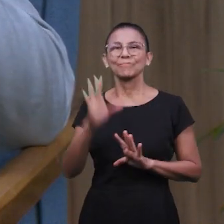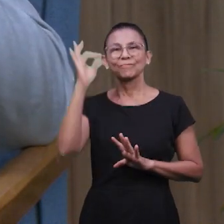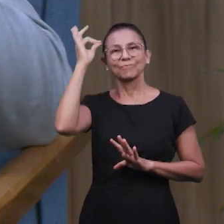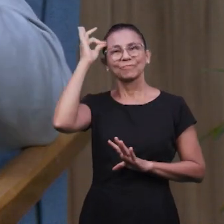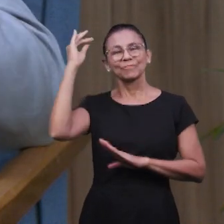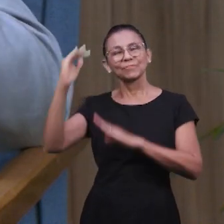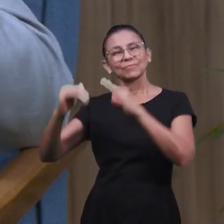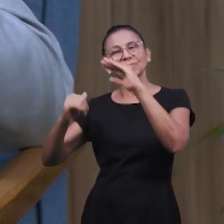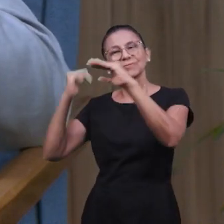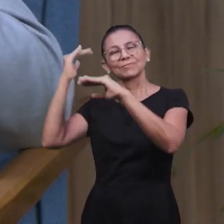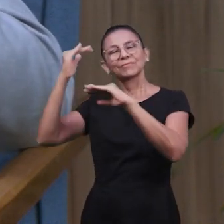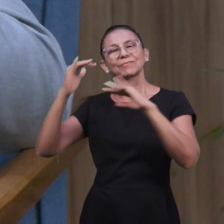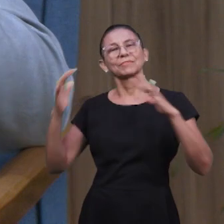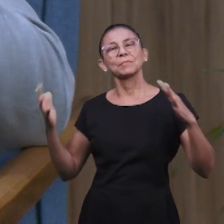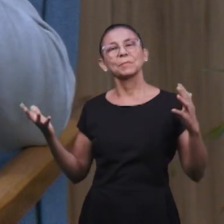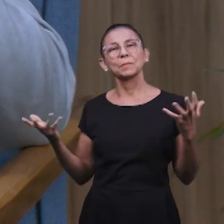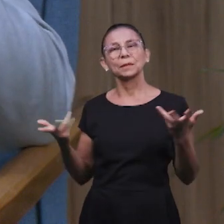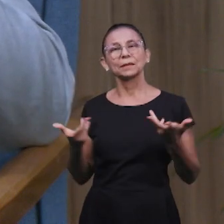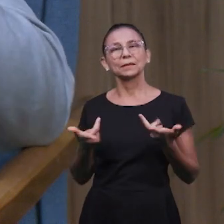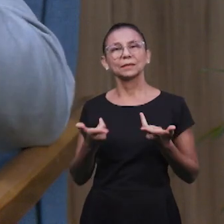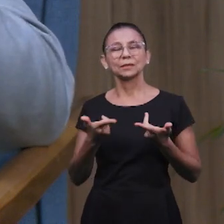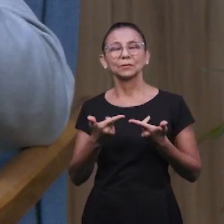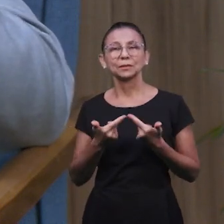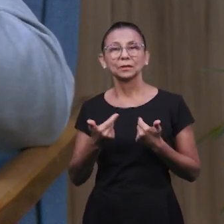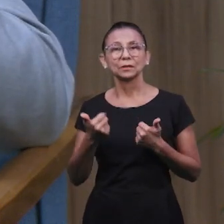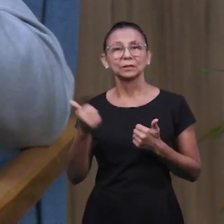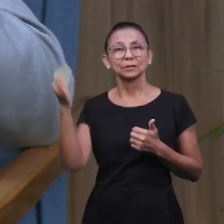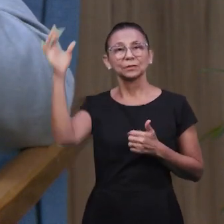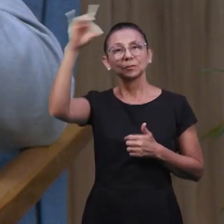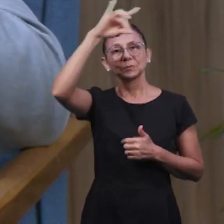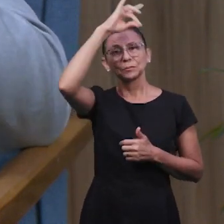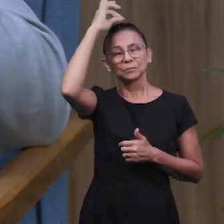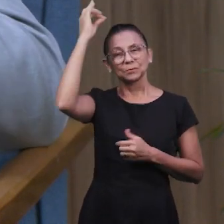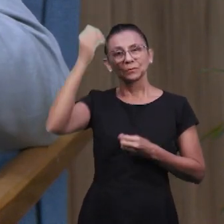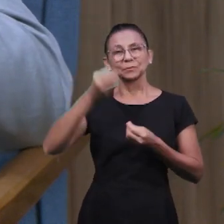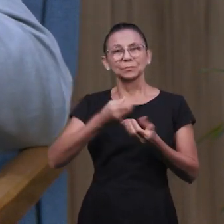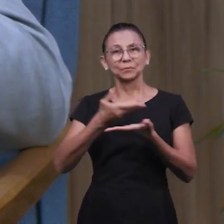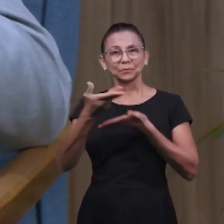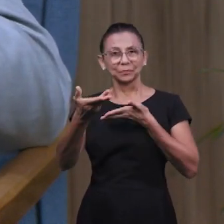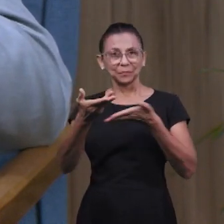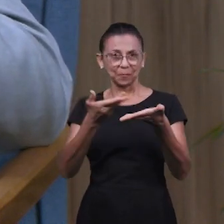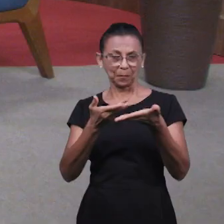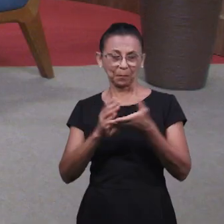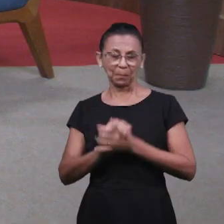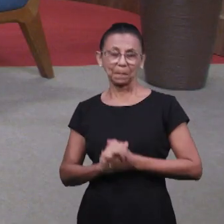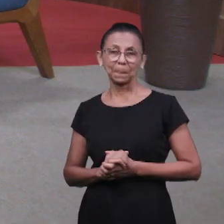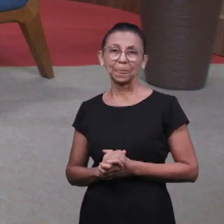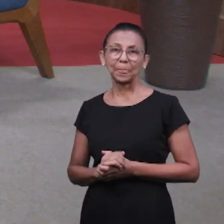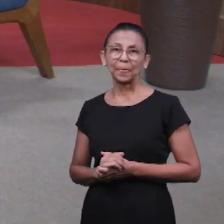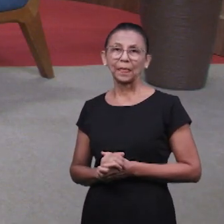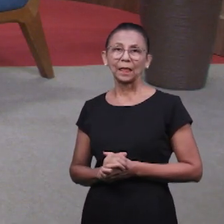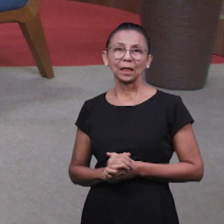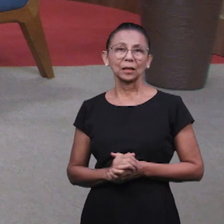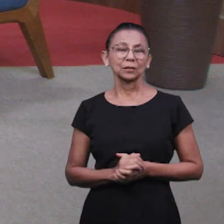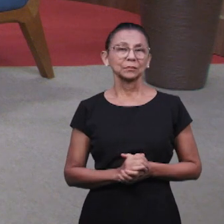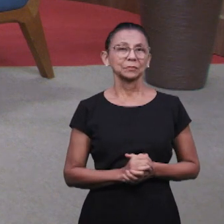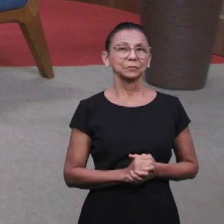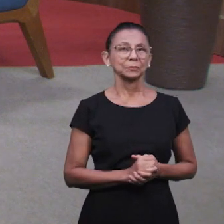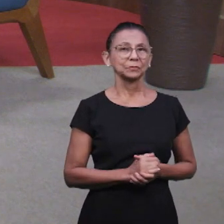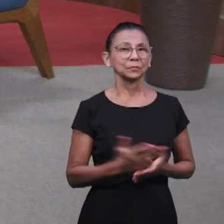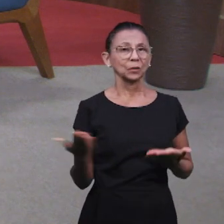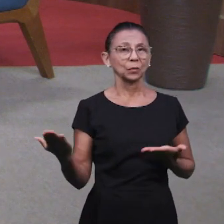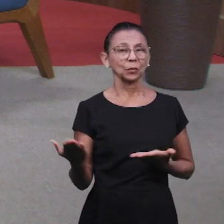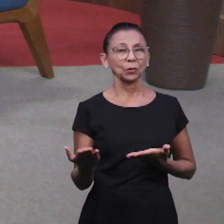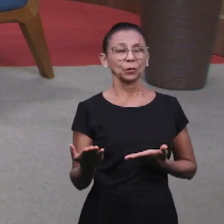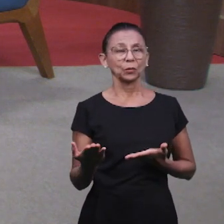bênçãos e crescimento espiritual, algo maravilhoso que o Espírito Santo de Deus está nos proporcionando. E hoje estamos aqui juntos,